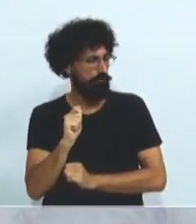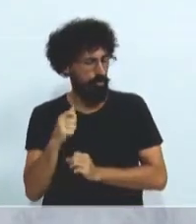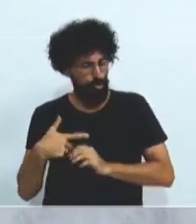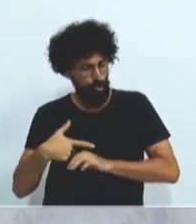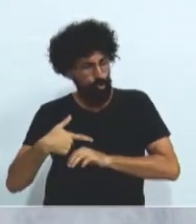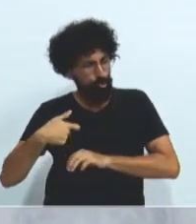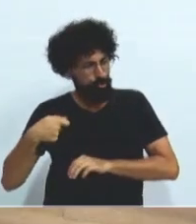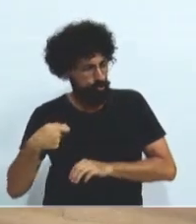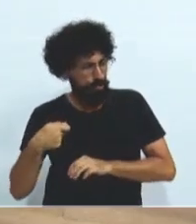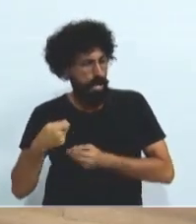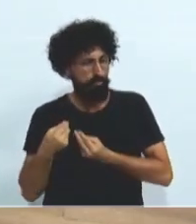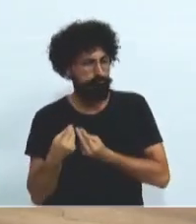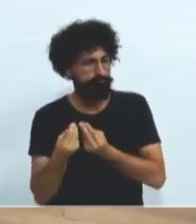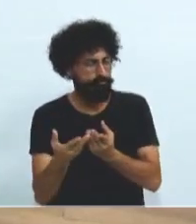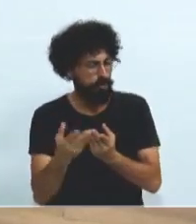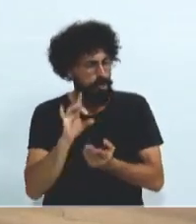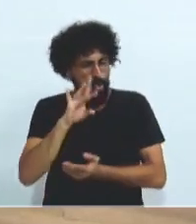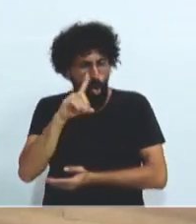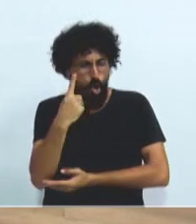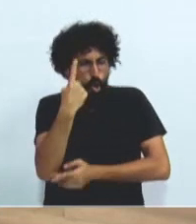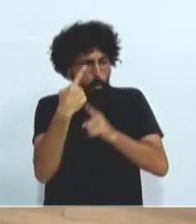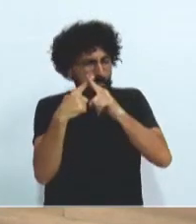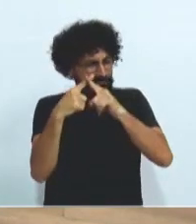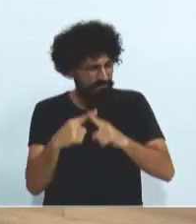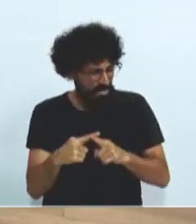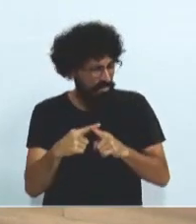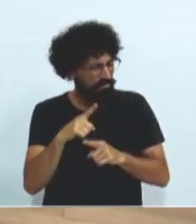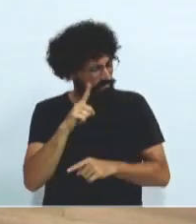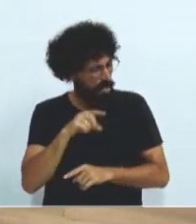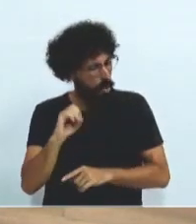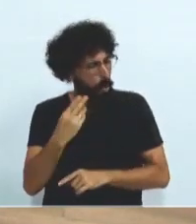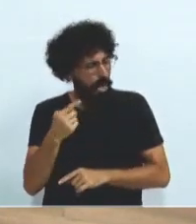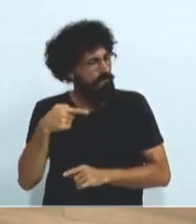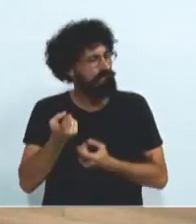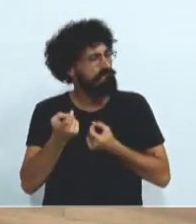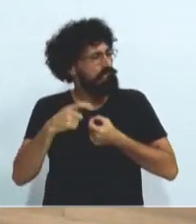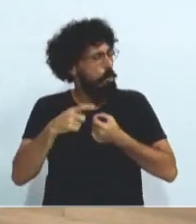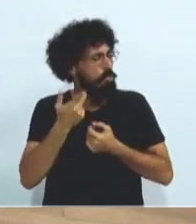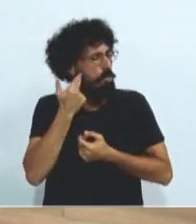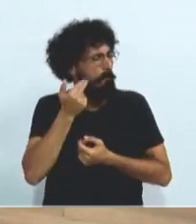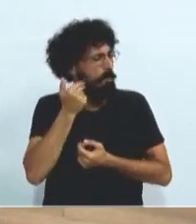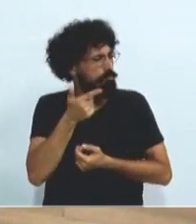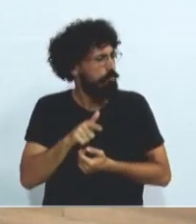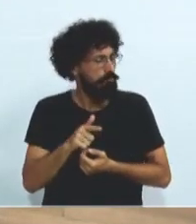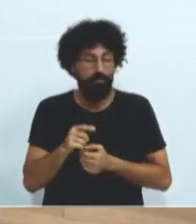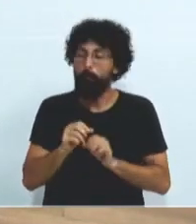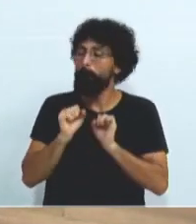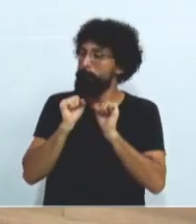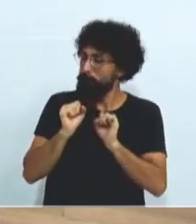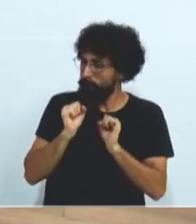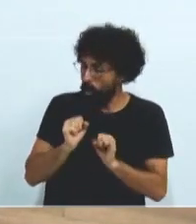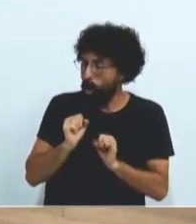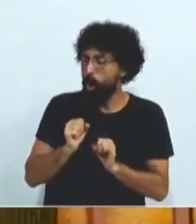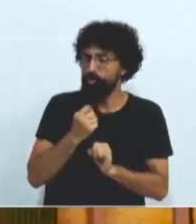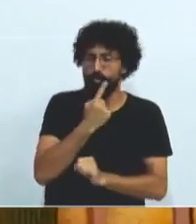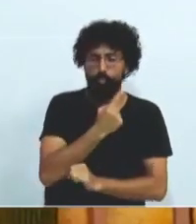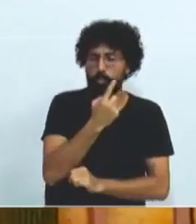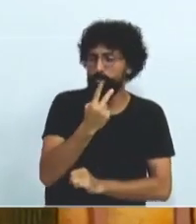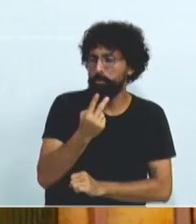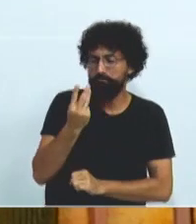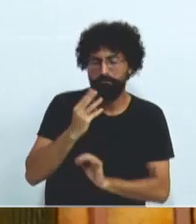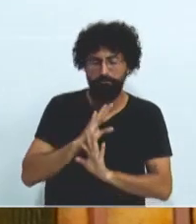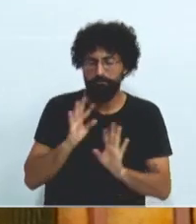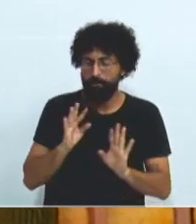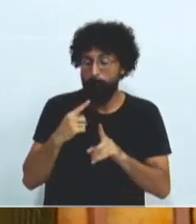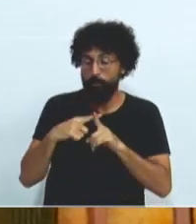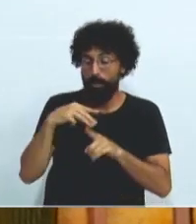posso doar com certa frequência, assim como o próprio sangue? Ela se recompõe? Como é que funciona, doutora? Pode doar sim, mais de uma vez. A medula óssea,